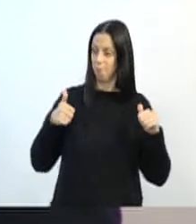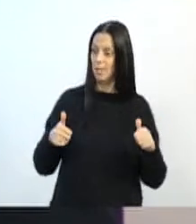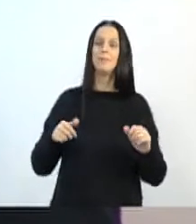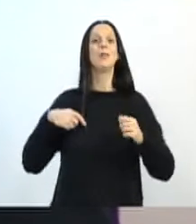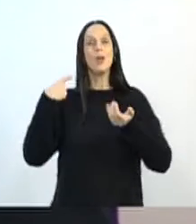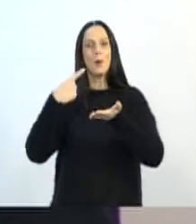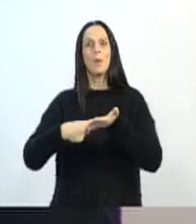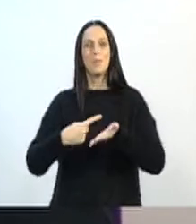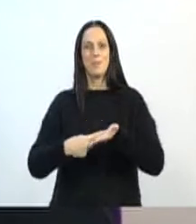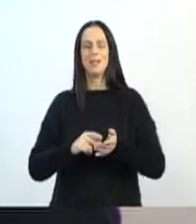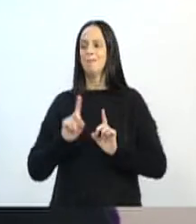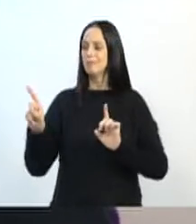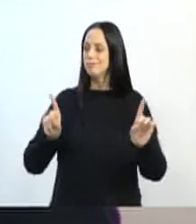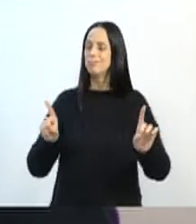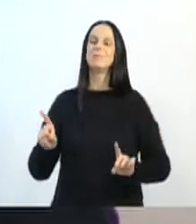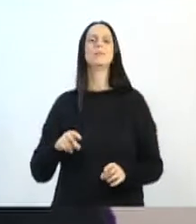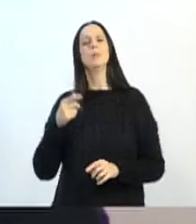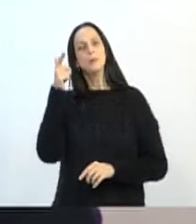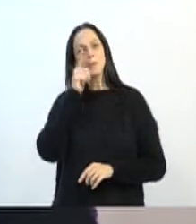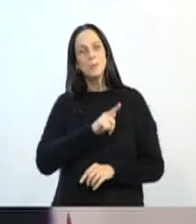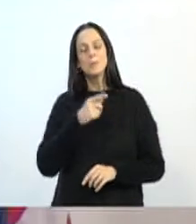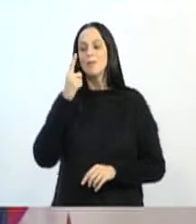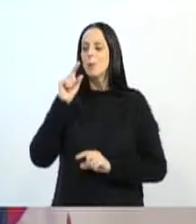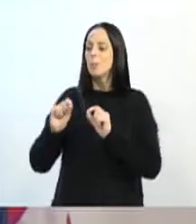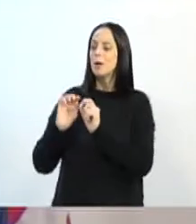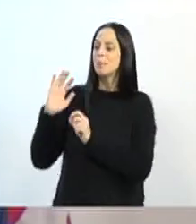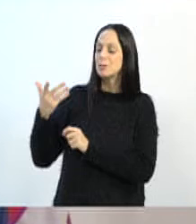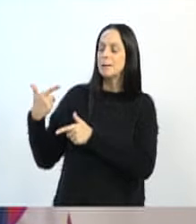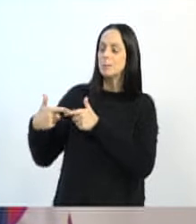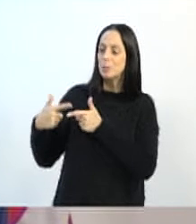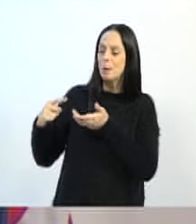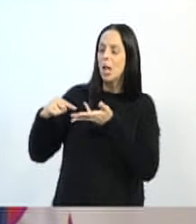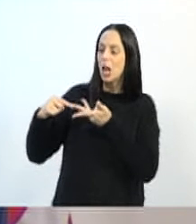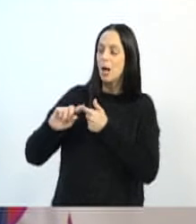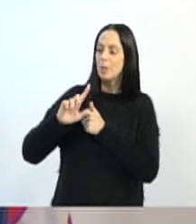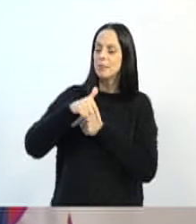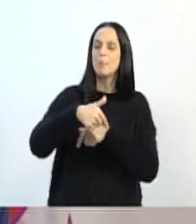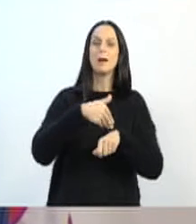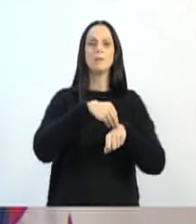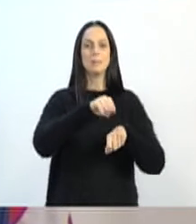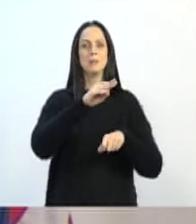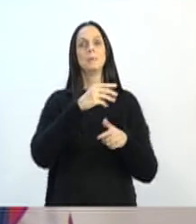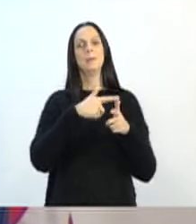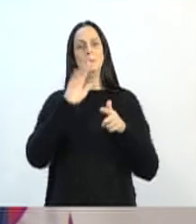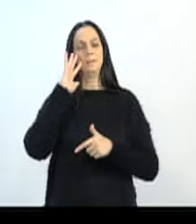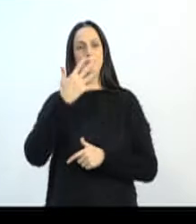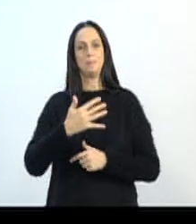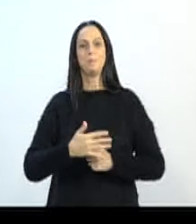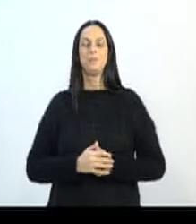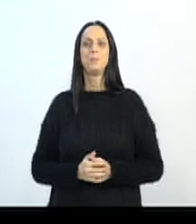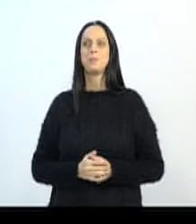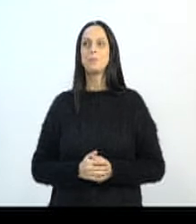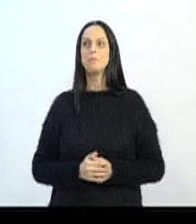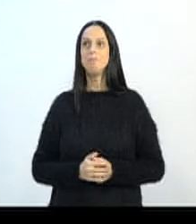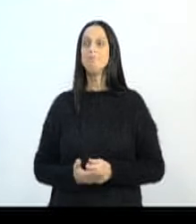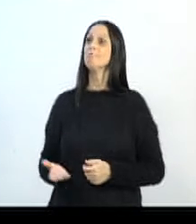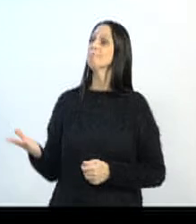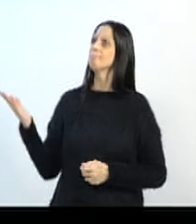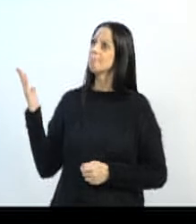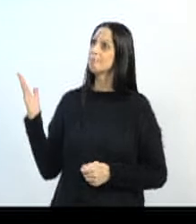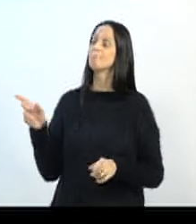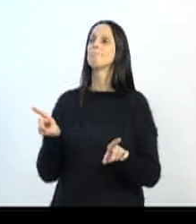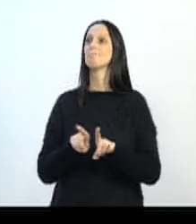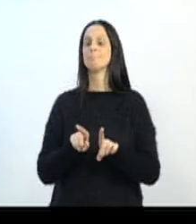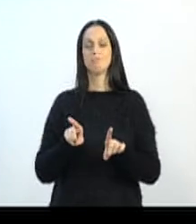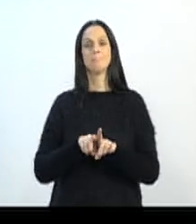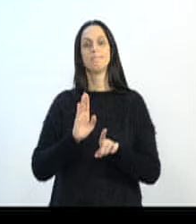e trazer, para que a gente possa fazer o encaminhamento. Sequência ali, eu queria mostrar, e pode até mostrar, a gente caminhou alguns pedidos